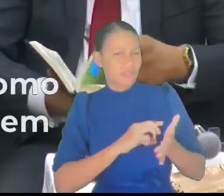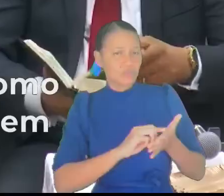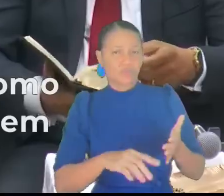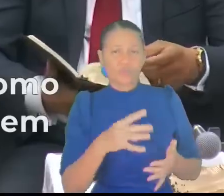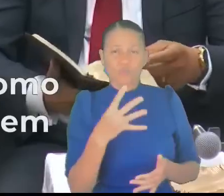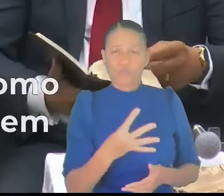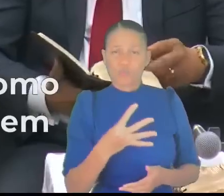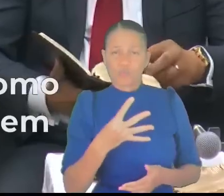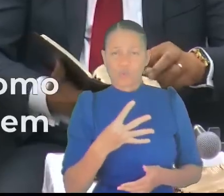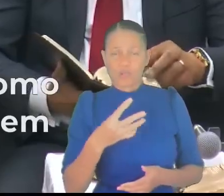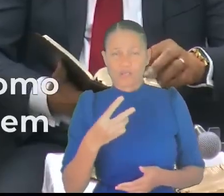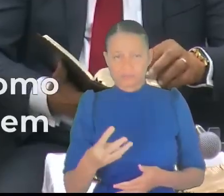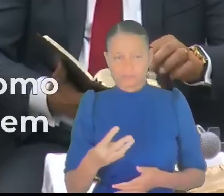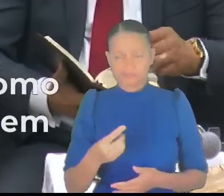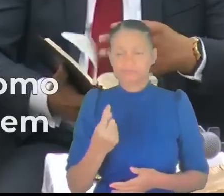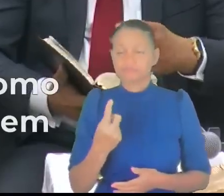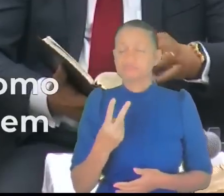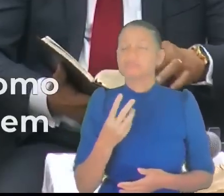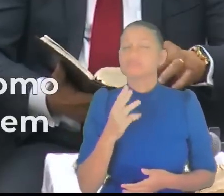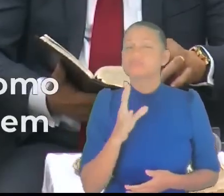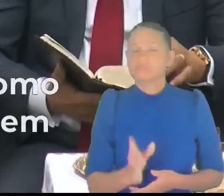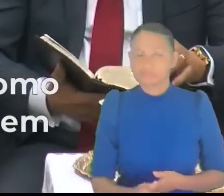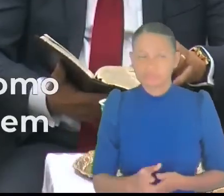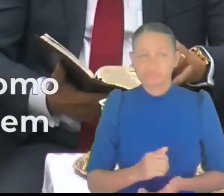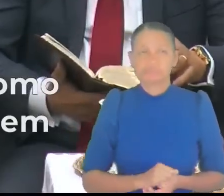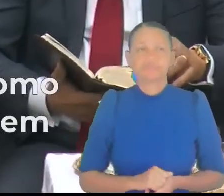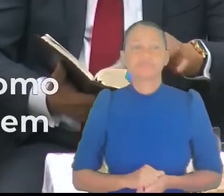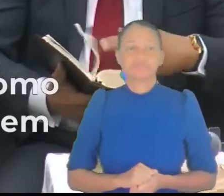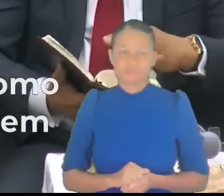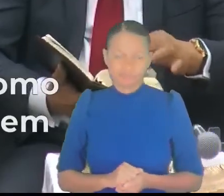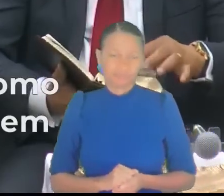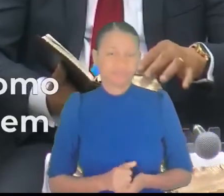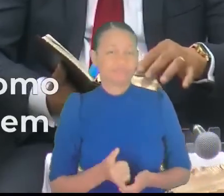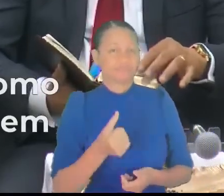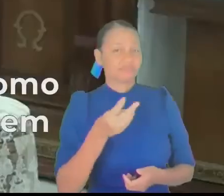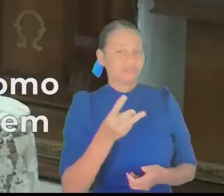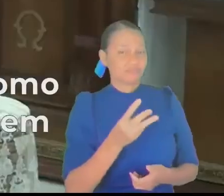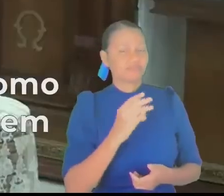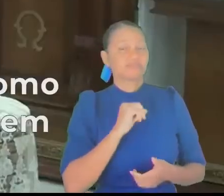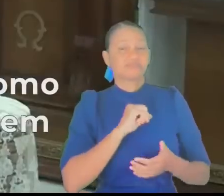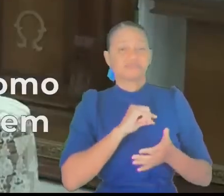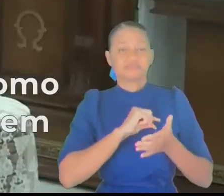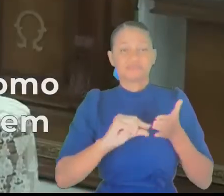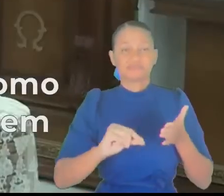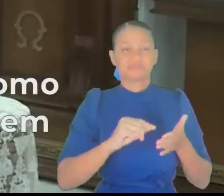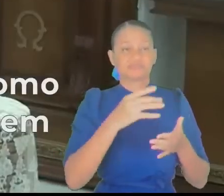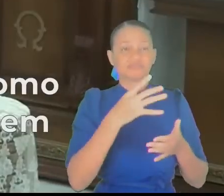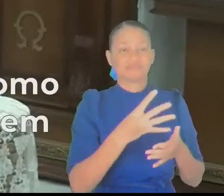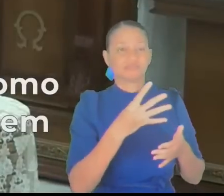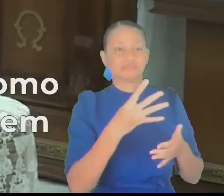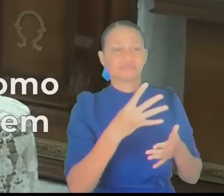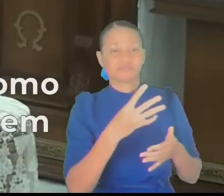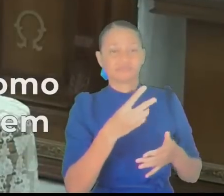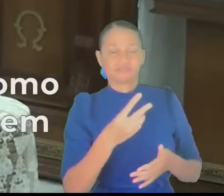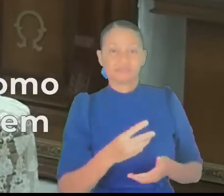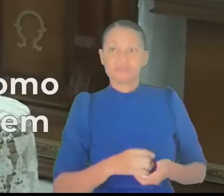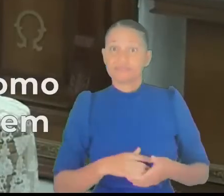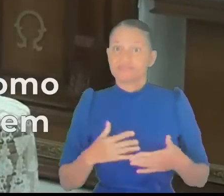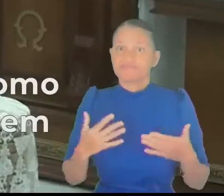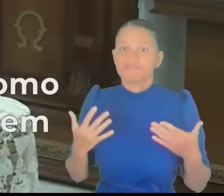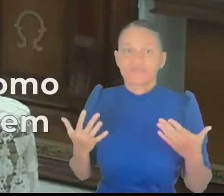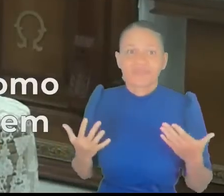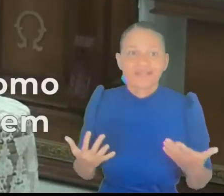1, 2, 3. São Mateus 13:43. Então, os justos